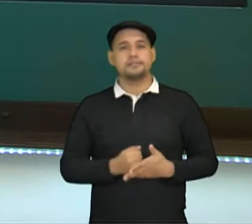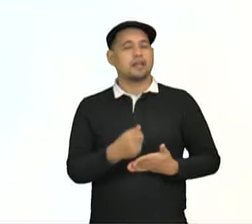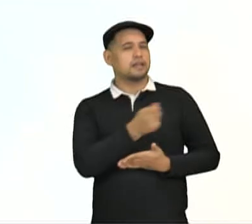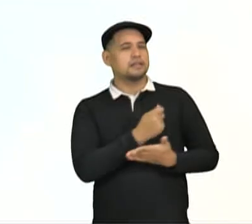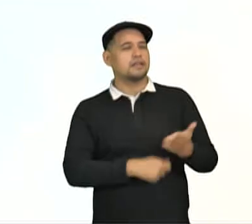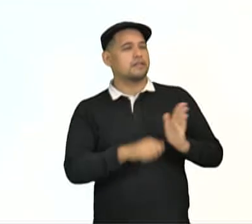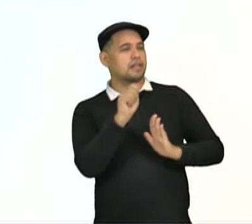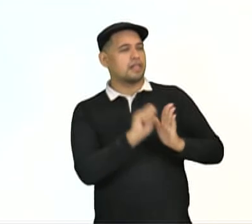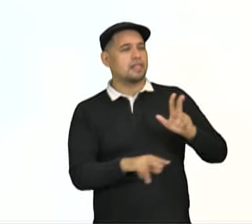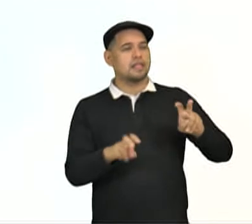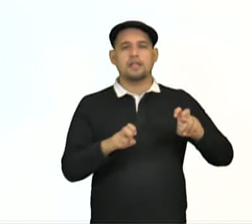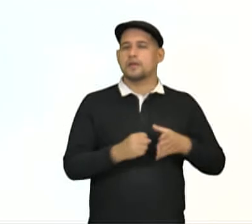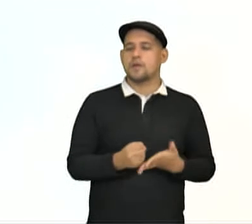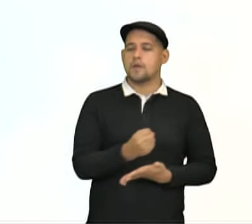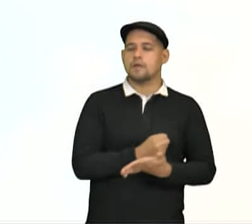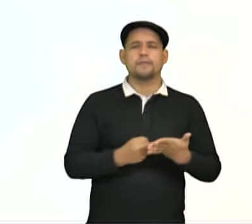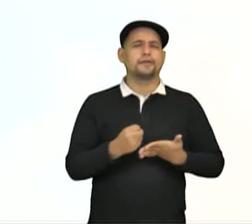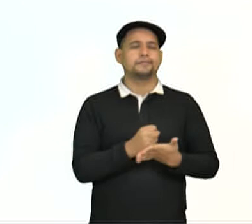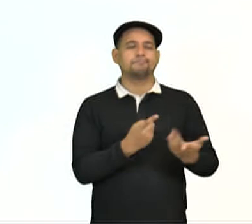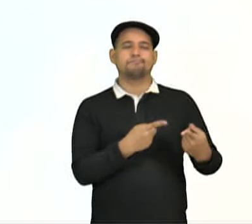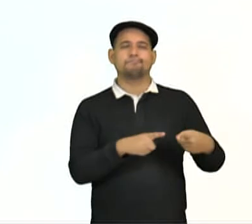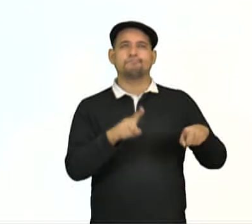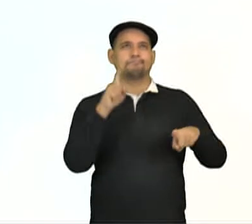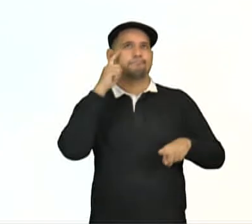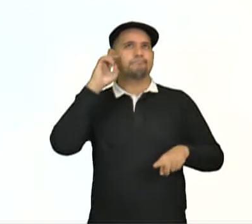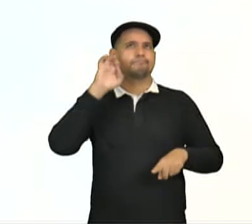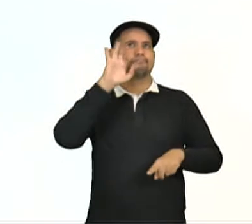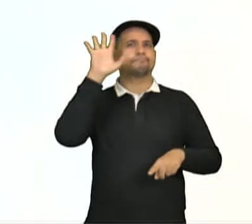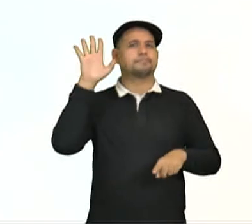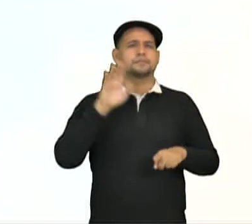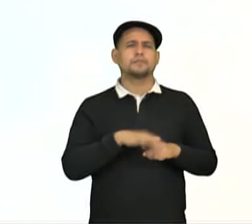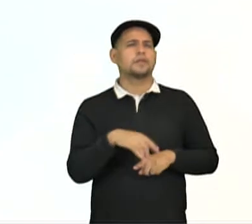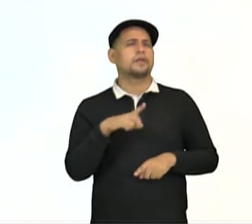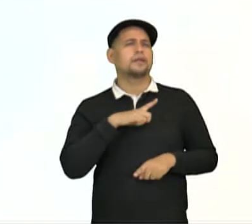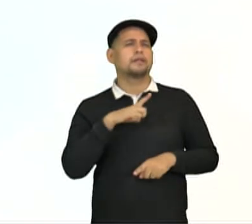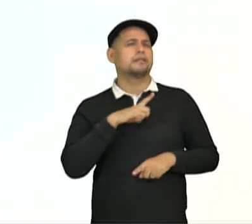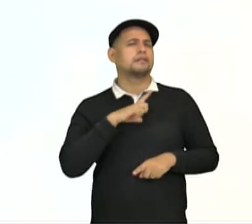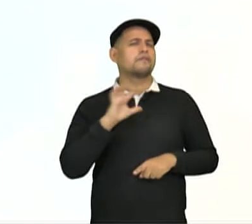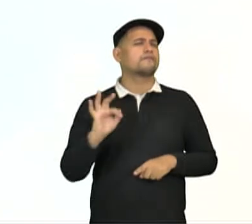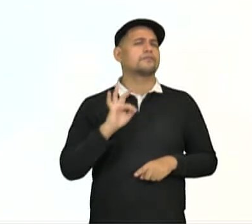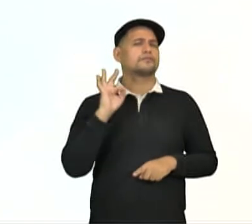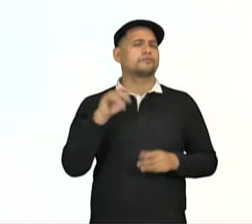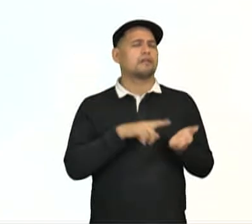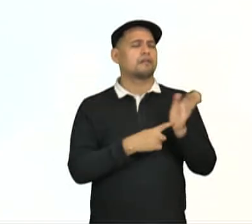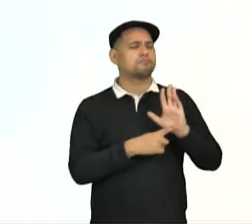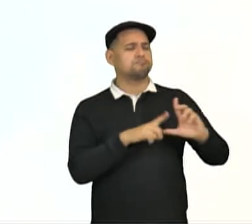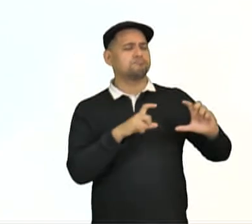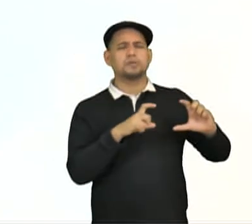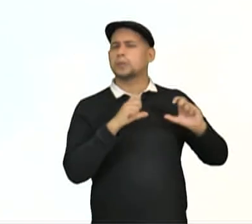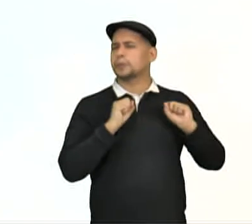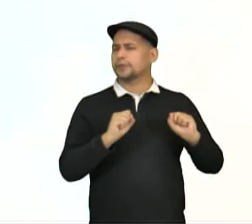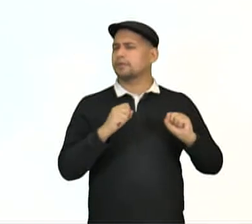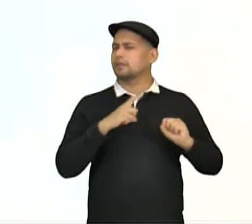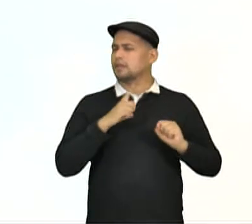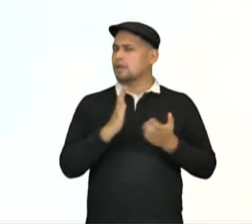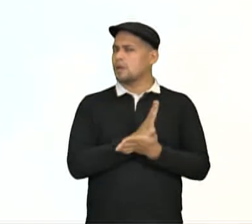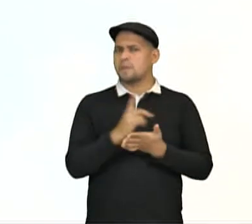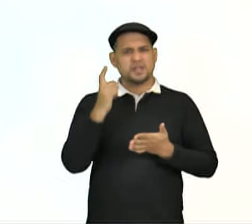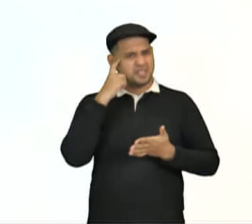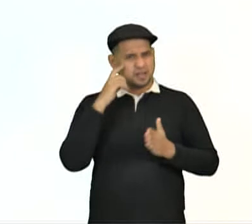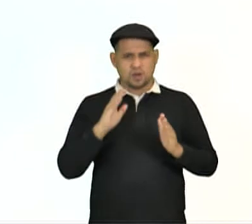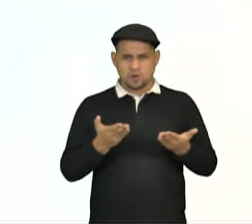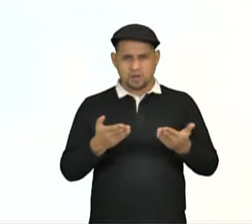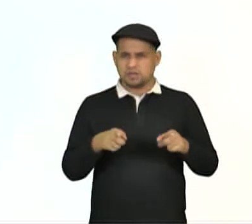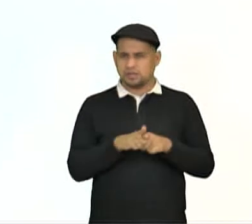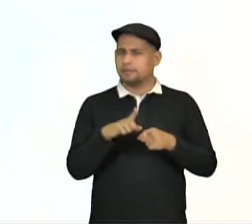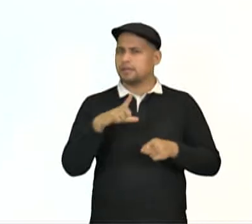pequeno texto com base nas provocações a seguir. Quais eram os problemas encontrados nos ideais futuristas? Podemos encontrar esse tipo de pensamento atualmente?